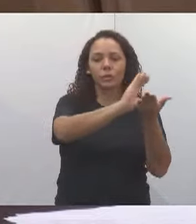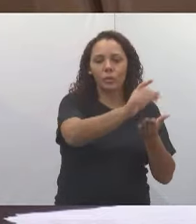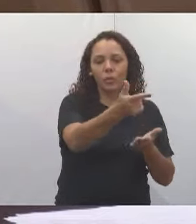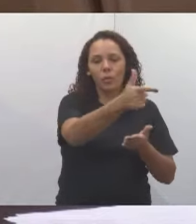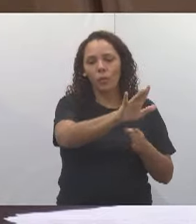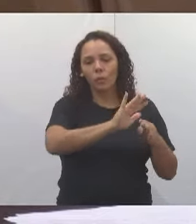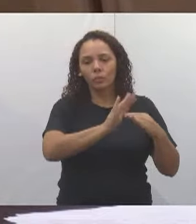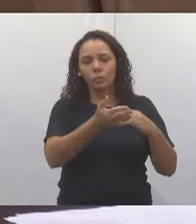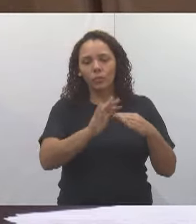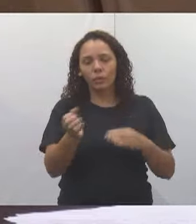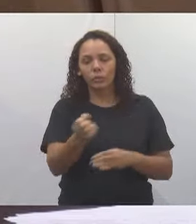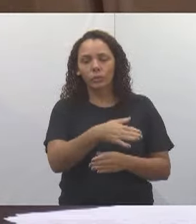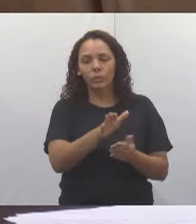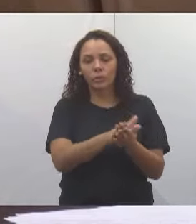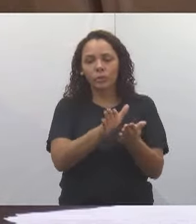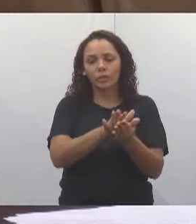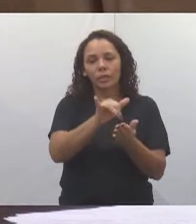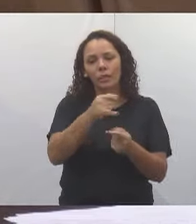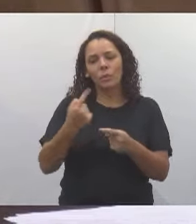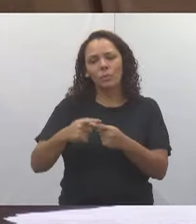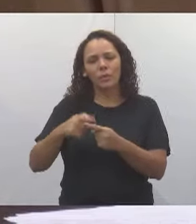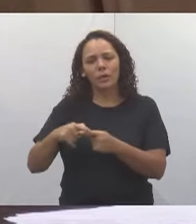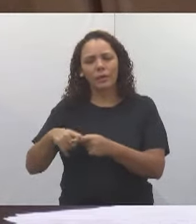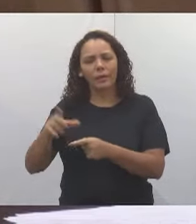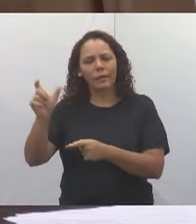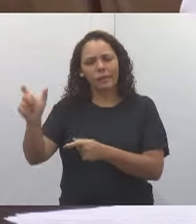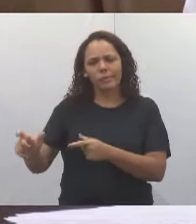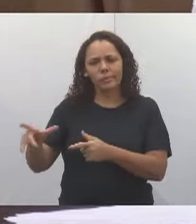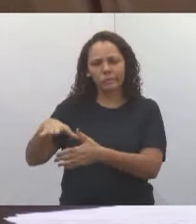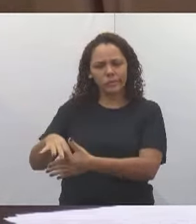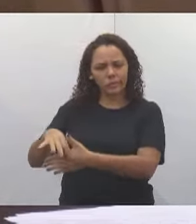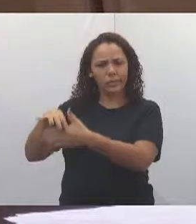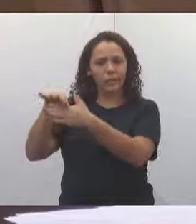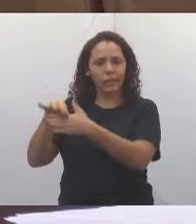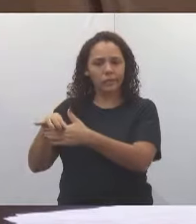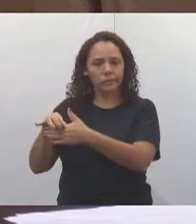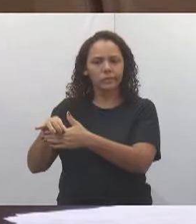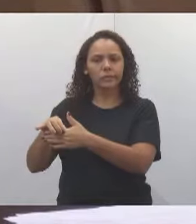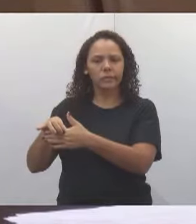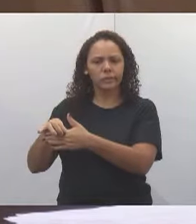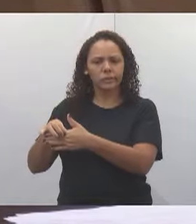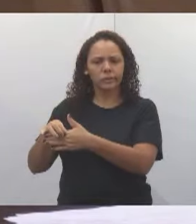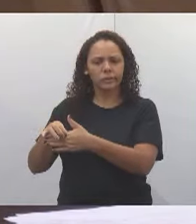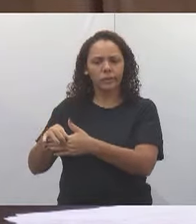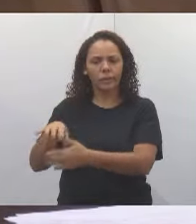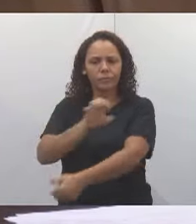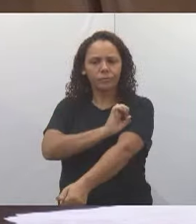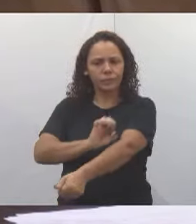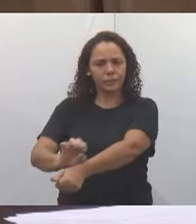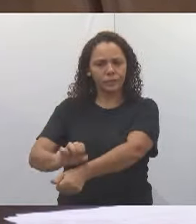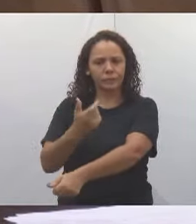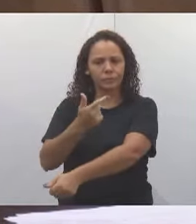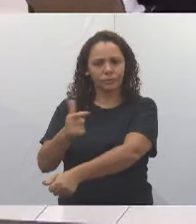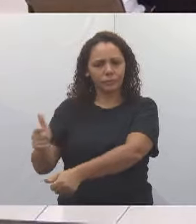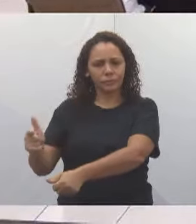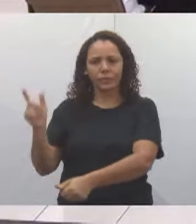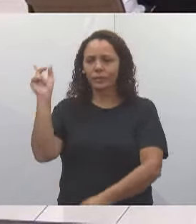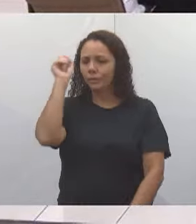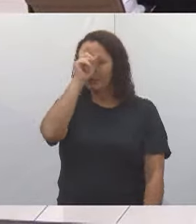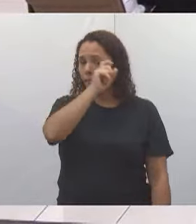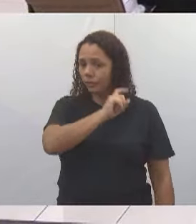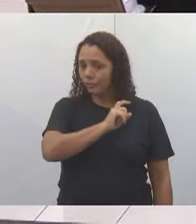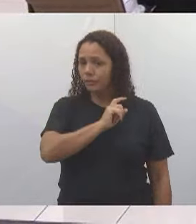de ética da colaboradora da época responsável, que não precisa trabalhar com nome, né? Mas foi difícil. Eu vou pedir um favor para você. Depois,